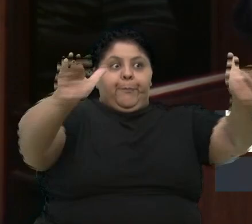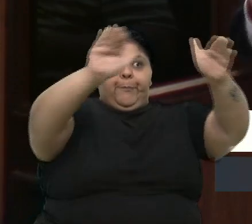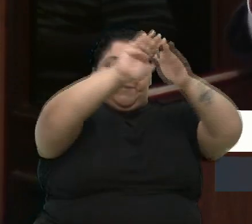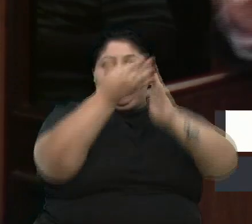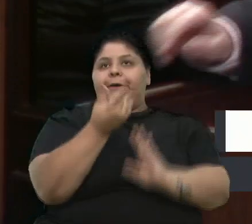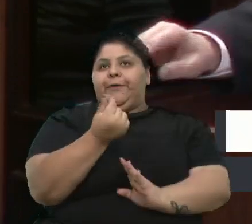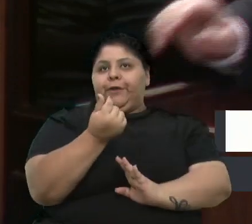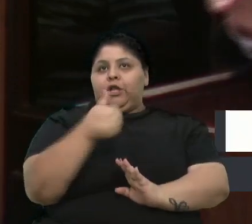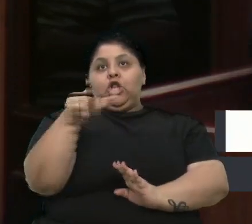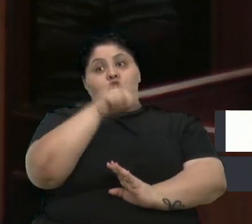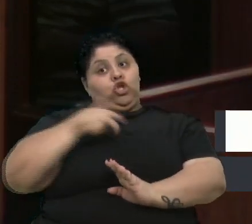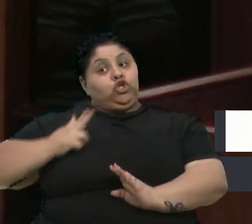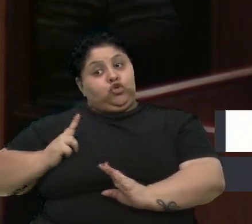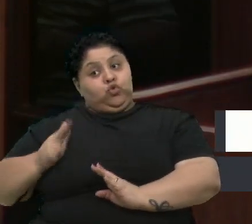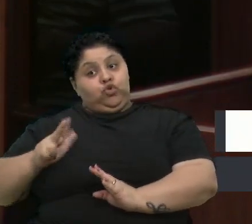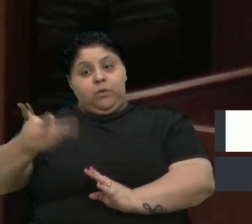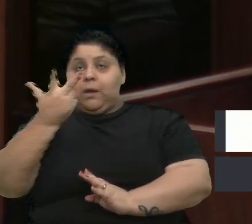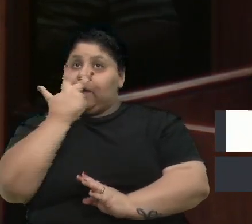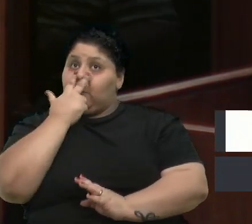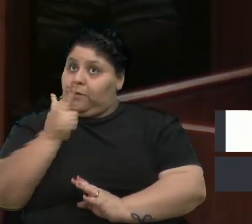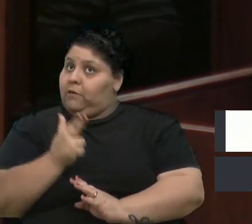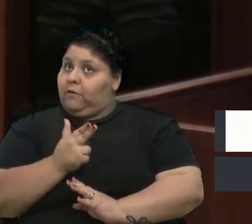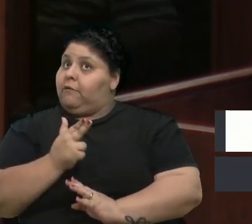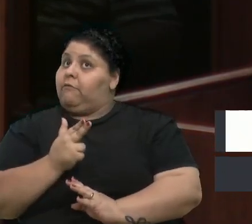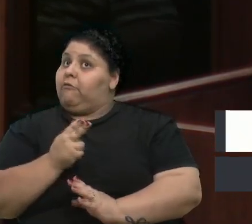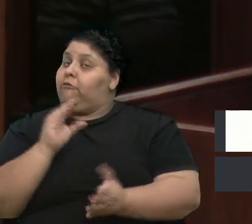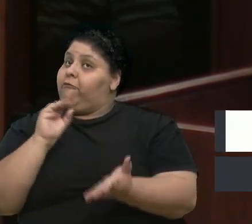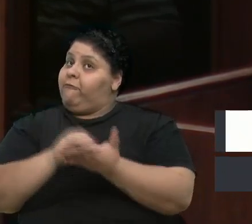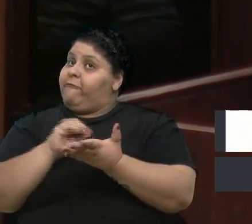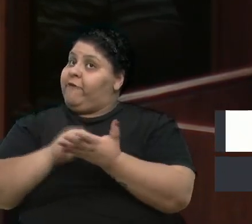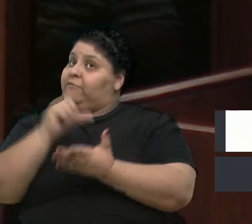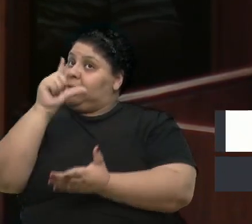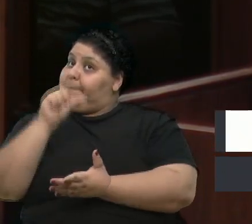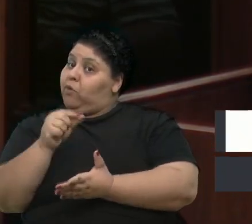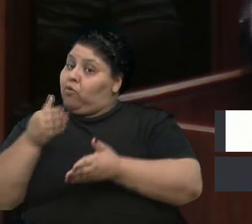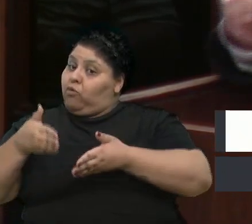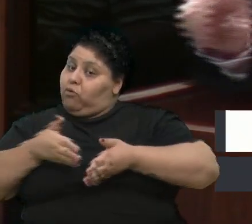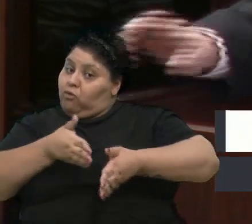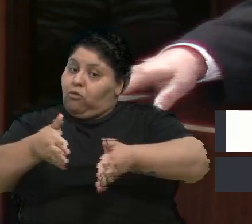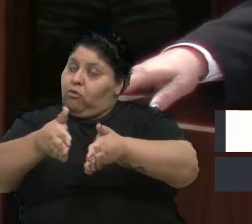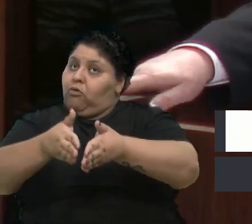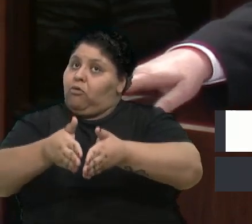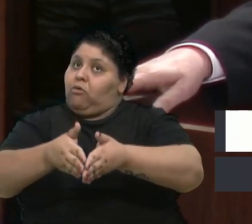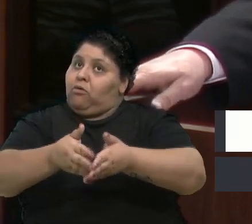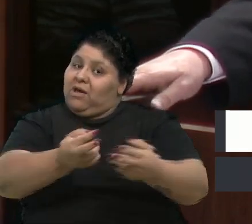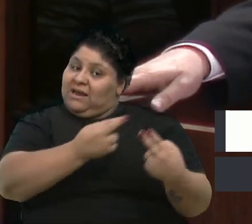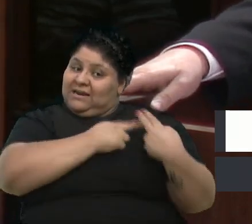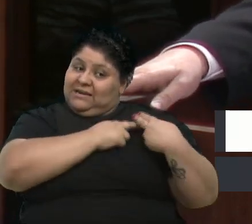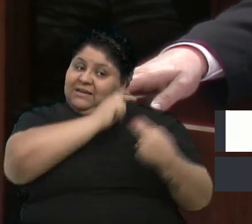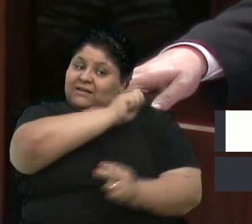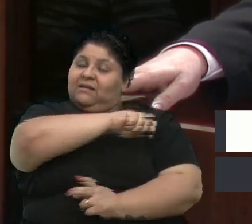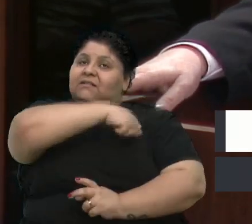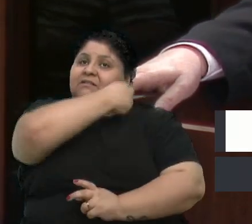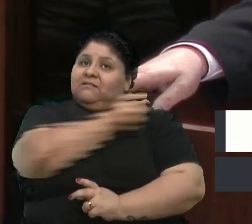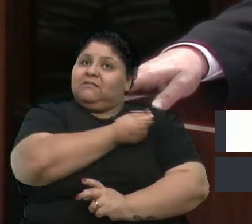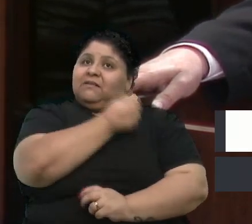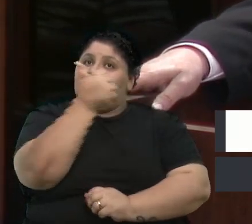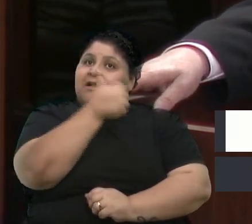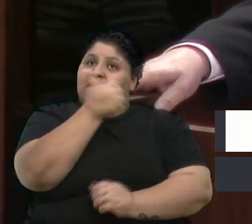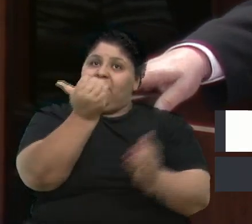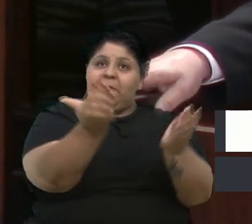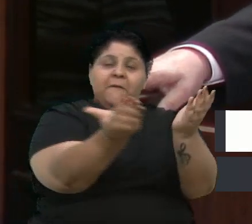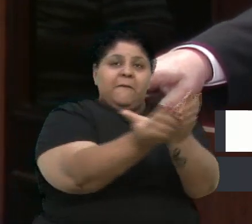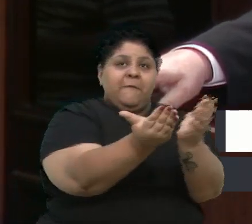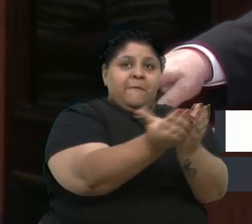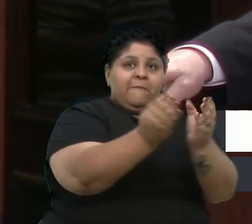se continuarmos nesse ritmo, não estamos muito longe desse caminho. Responsabilidade fiscal seria a primeira aula que eu